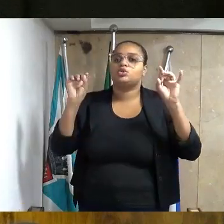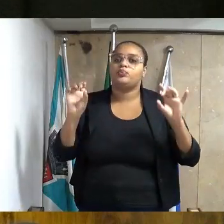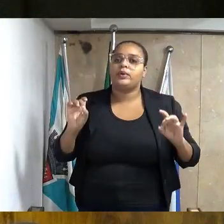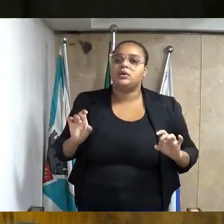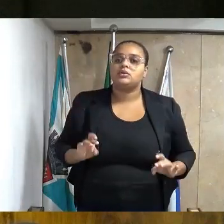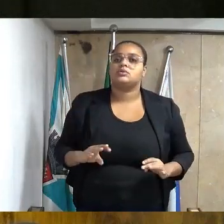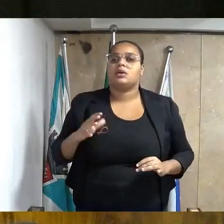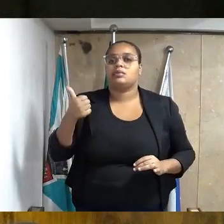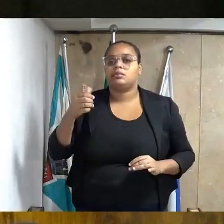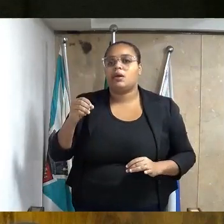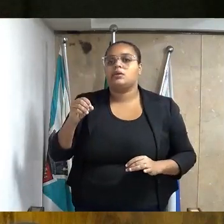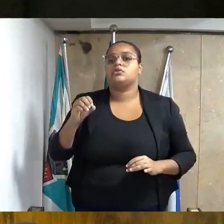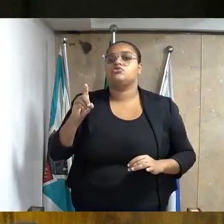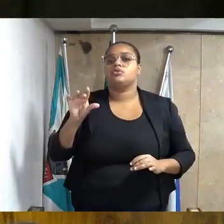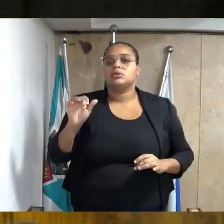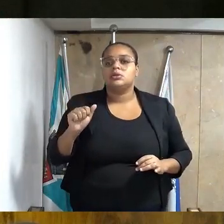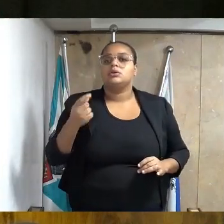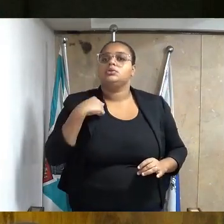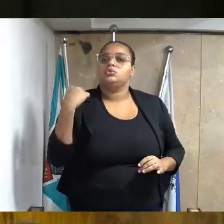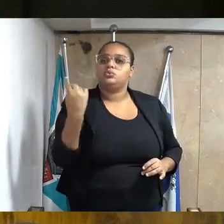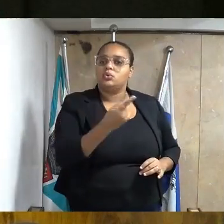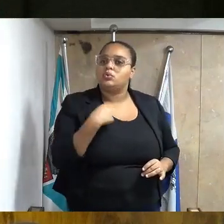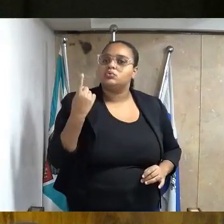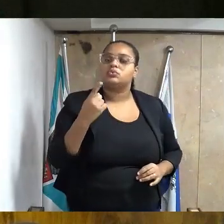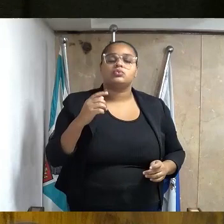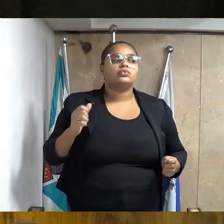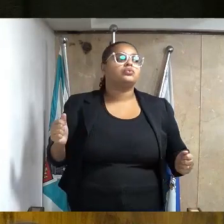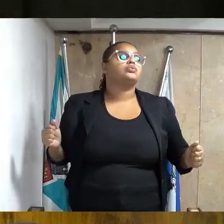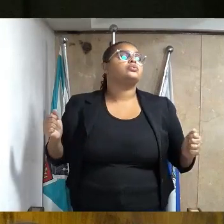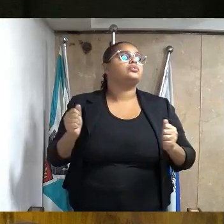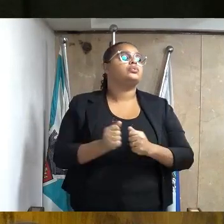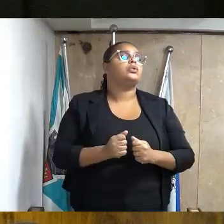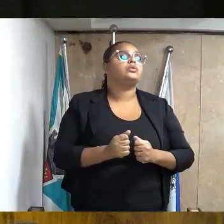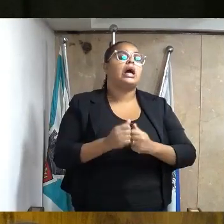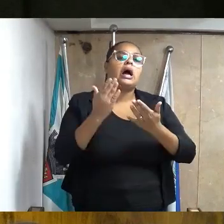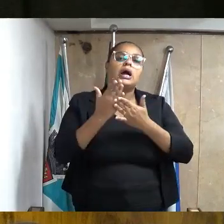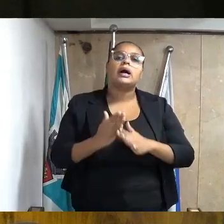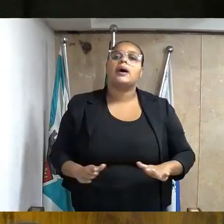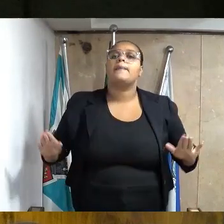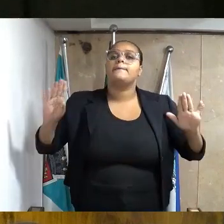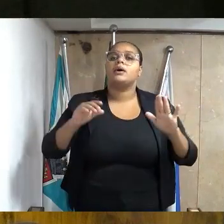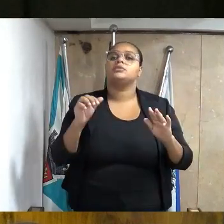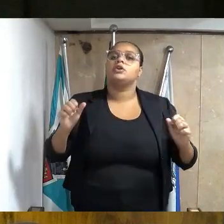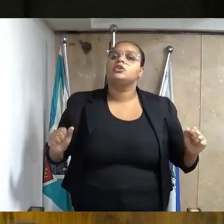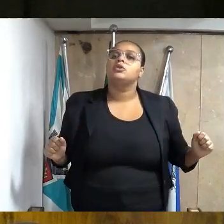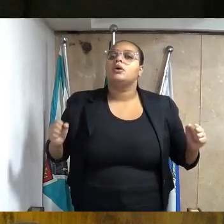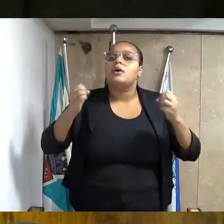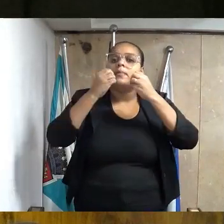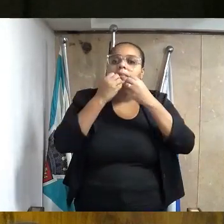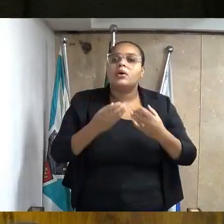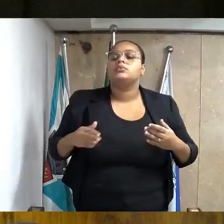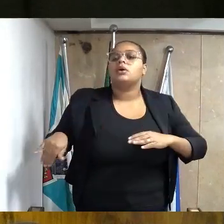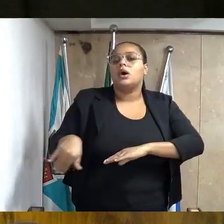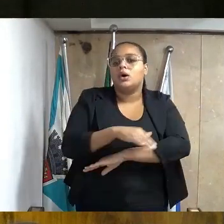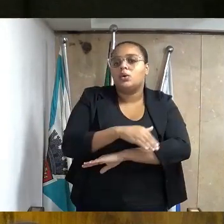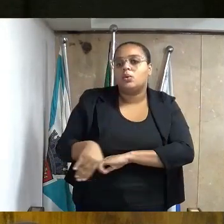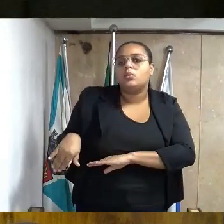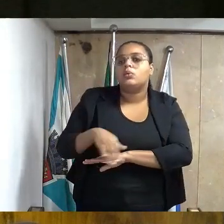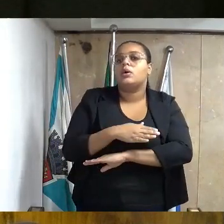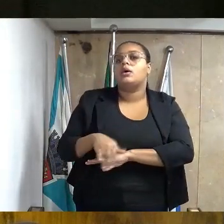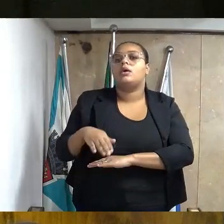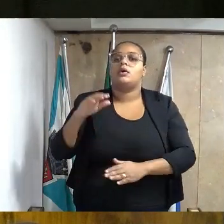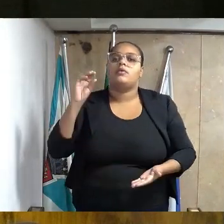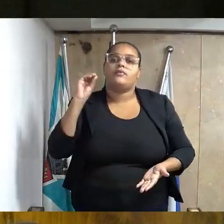10 dias, estarão todos lá na Vila Getúlio Cabral para concluir as cento e poucas ruas que ainda faltam. Estive